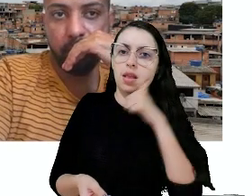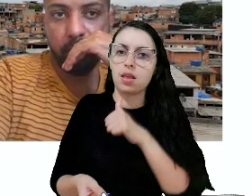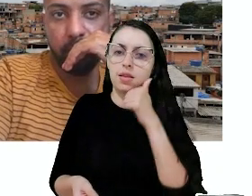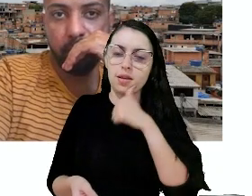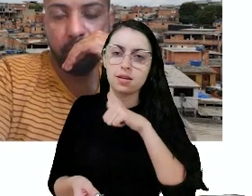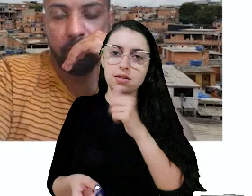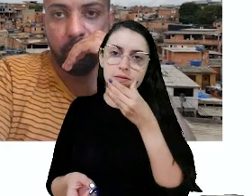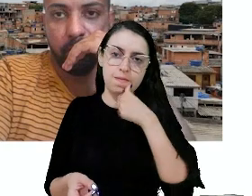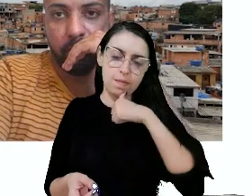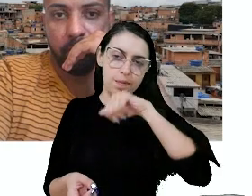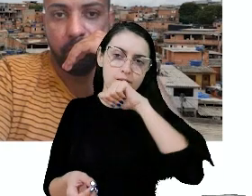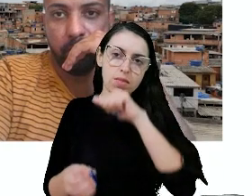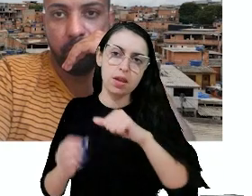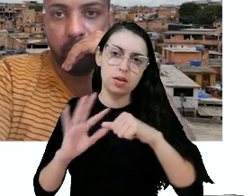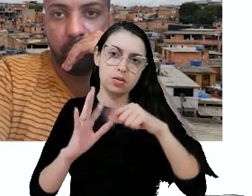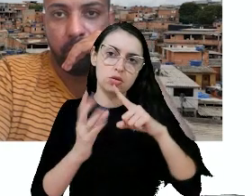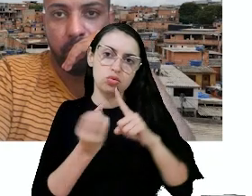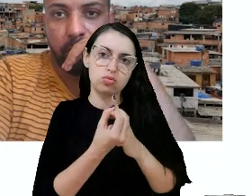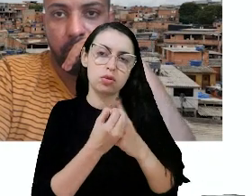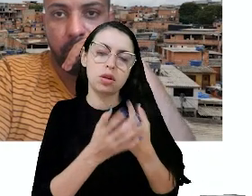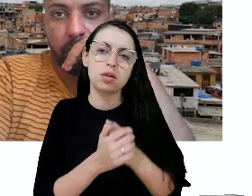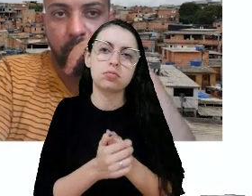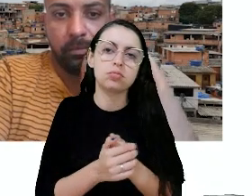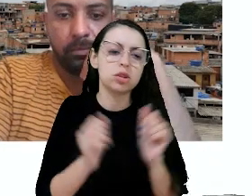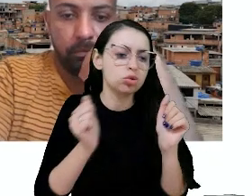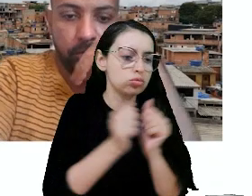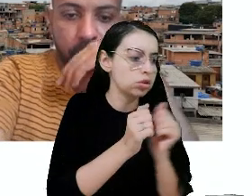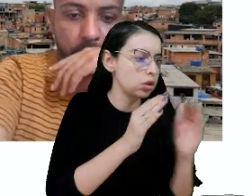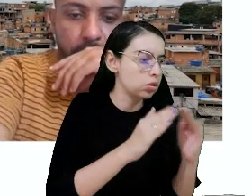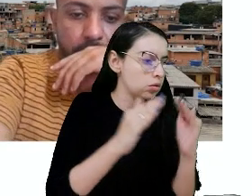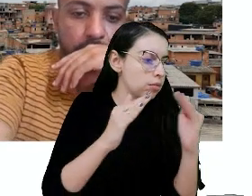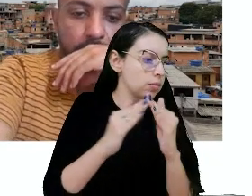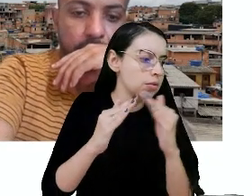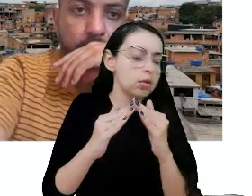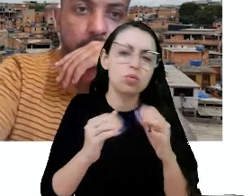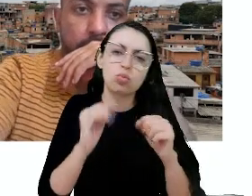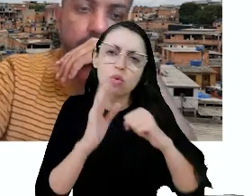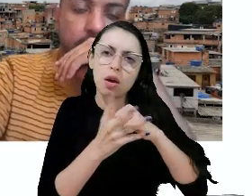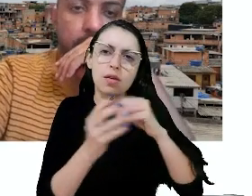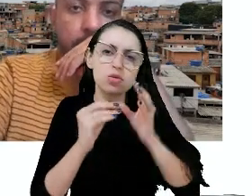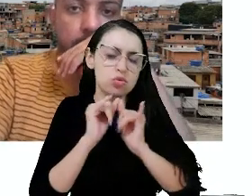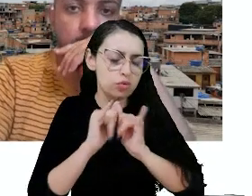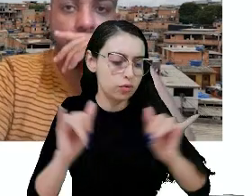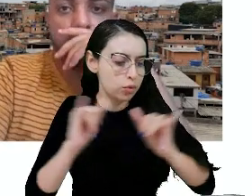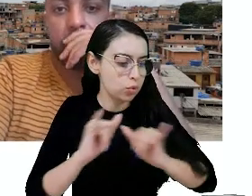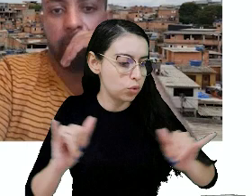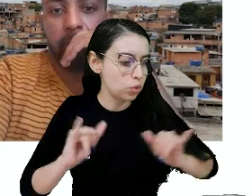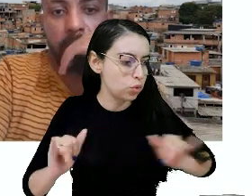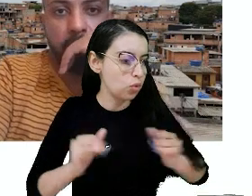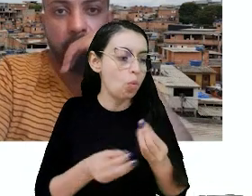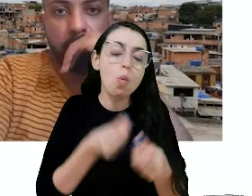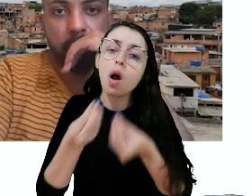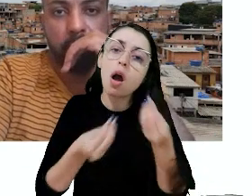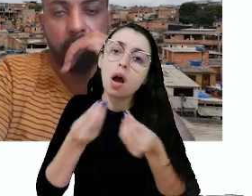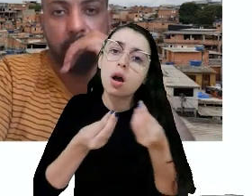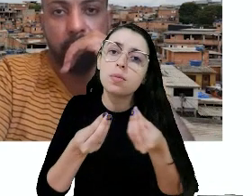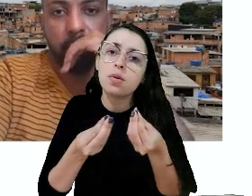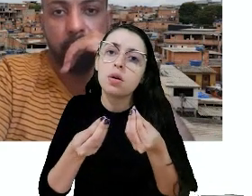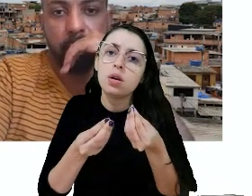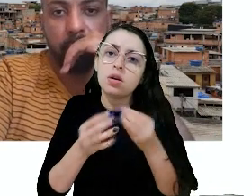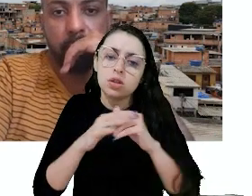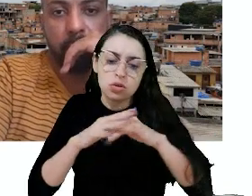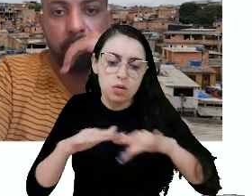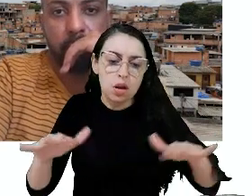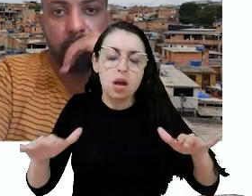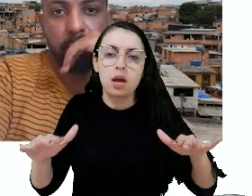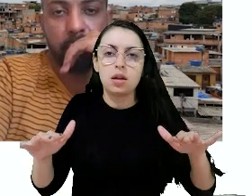muito próximas umas das outras? Se uma pegar Covid, aqui a vizinha pega, a vizinha da frente pega, a vizinha de trás pega. Como vai ser essa contaminação